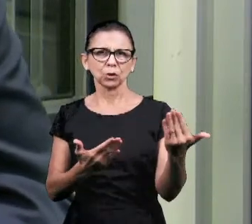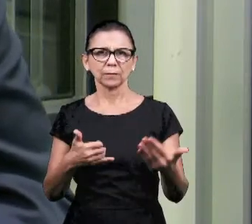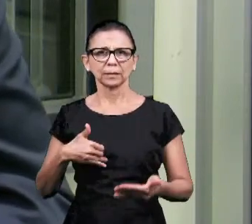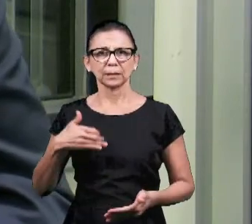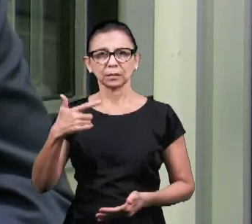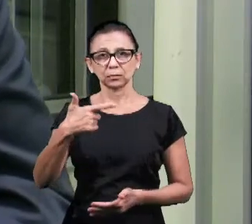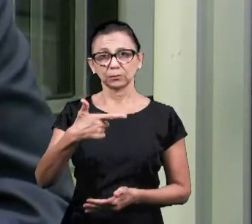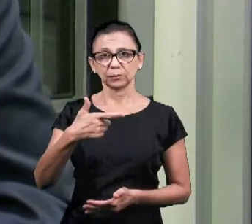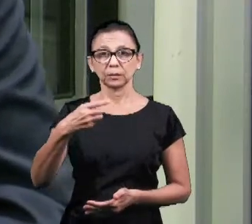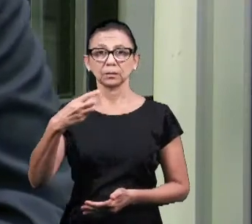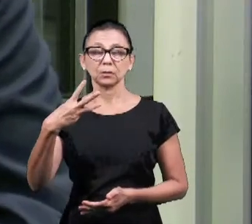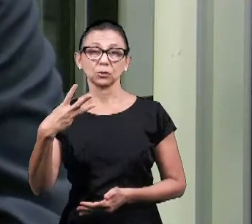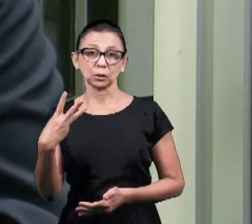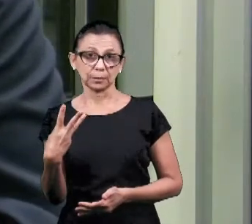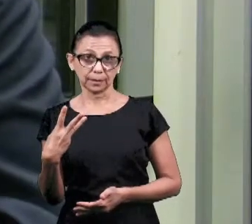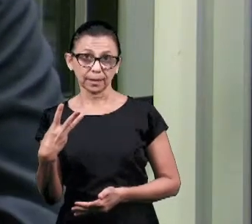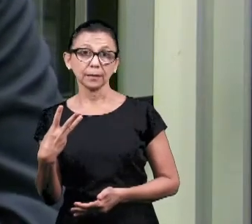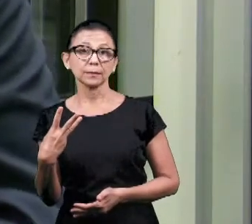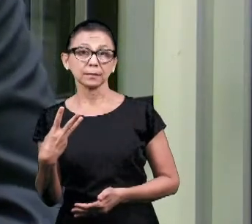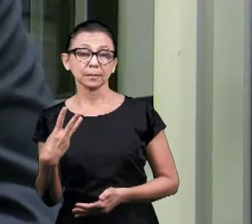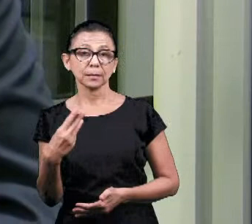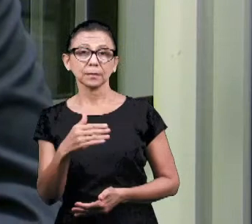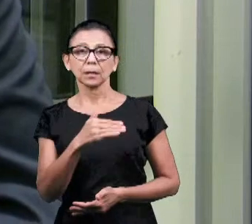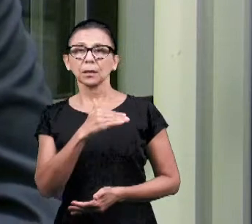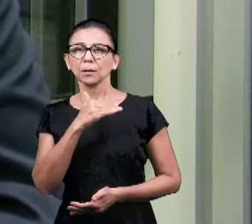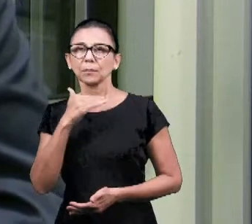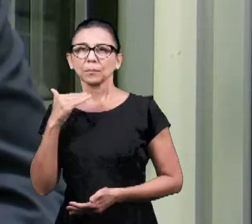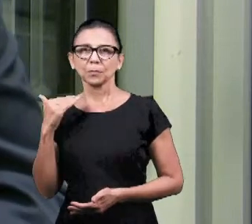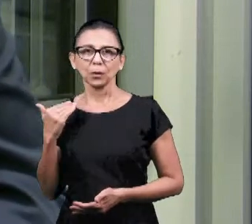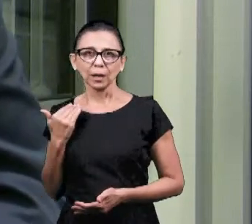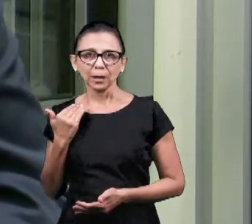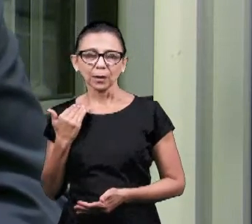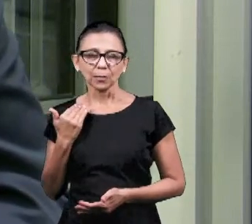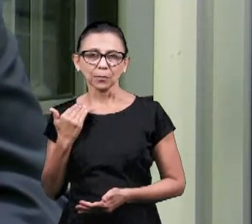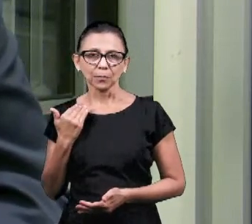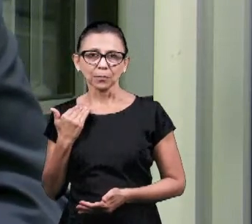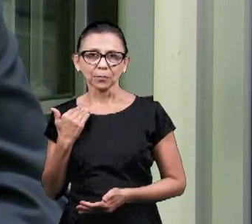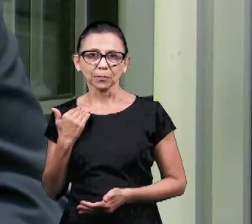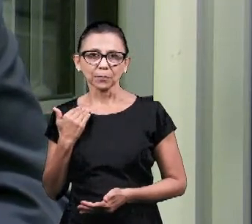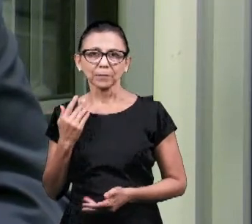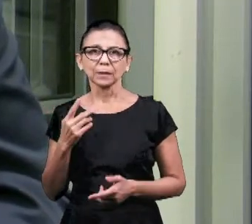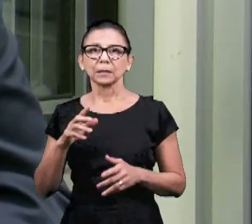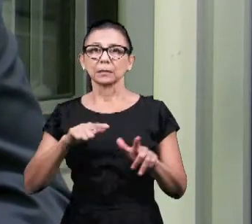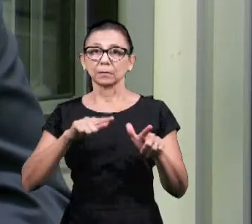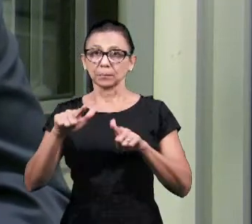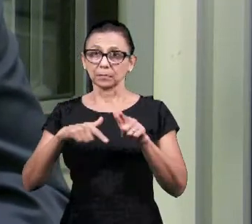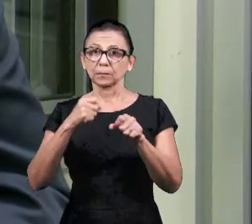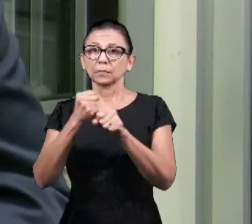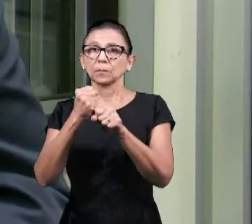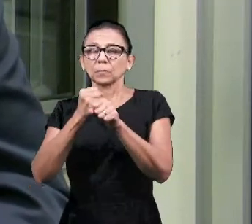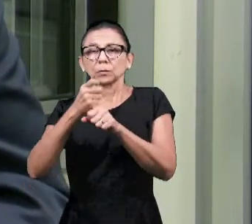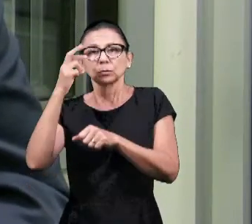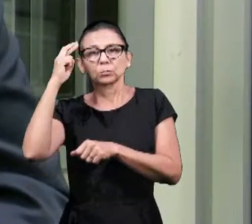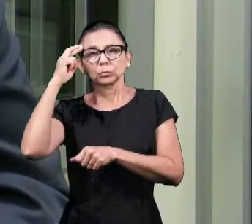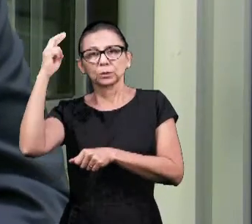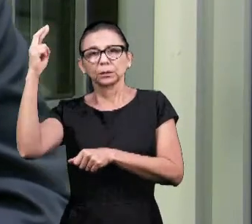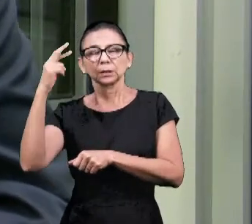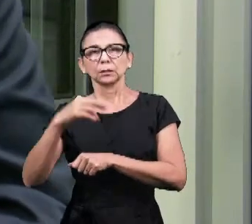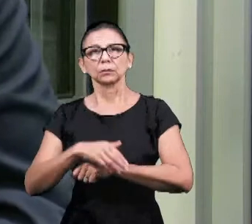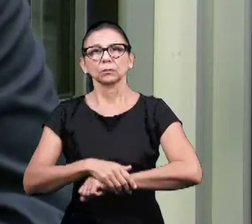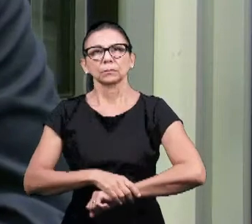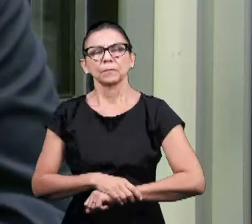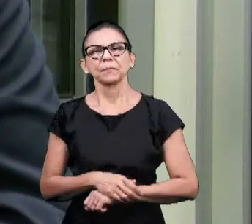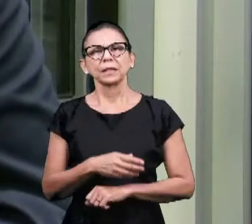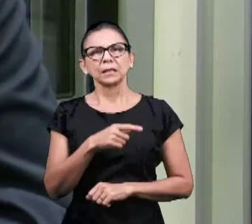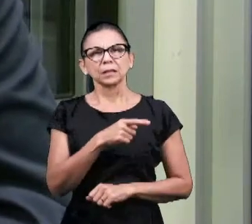idade, fazendo a obra do Senhor. Esse irmão, eu tinha ele como um irmão